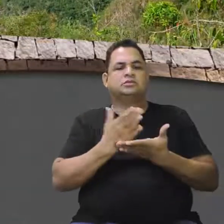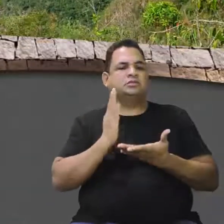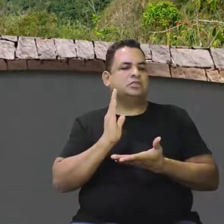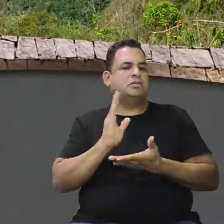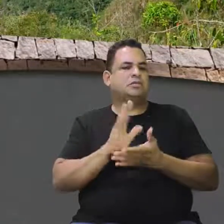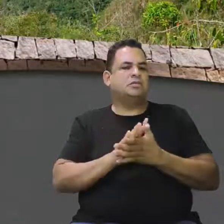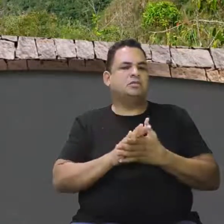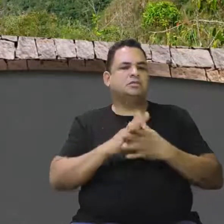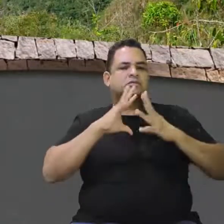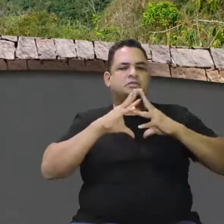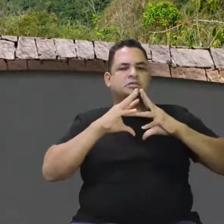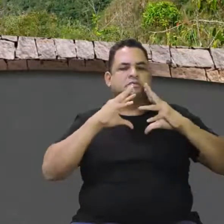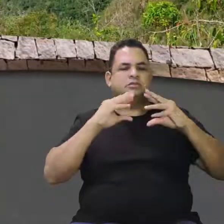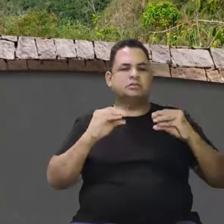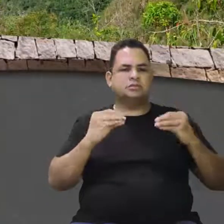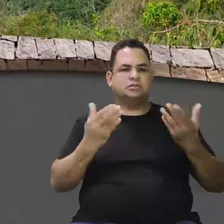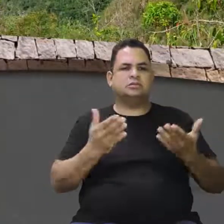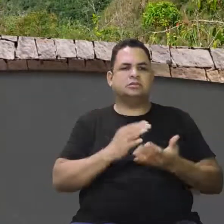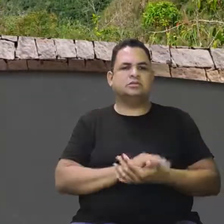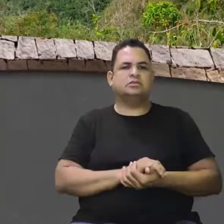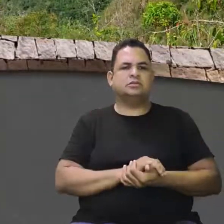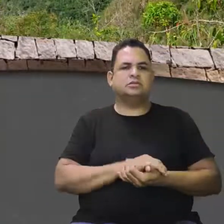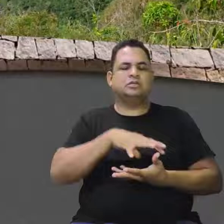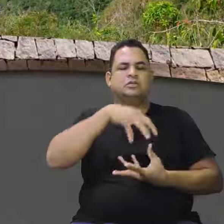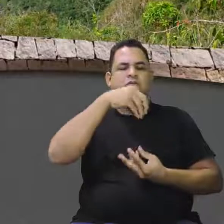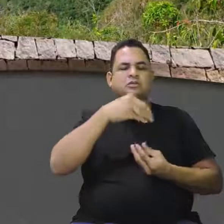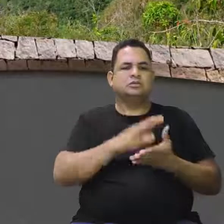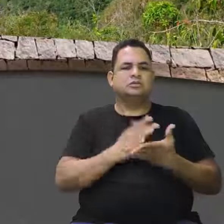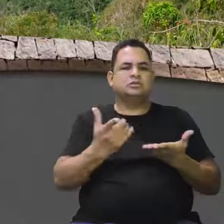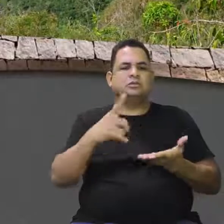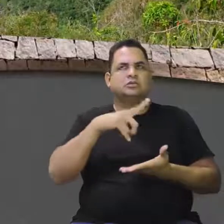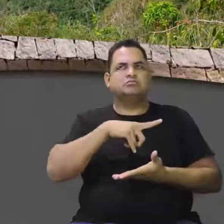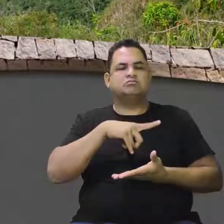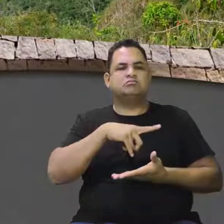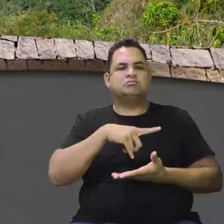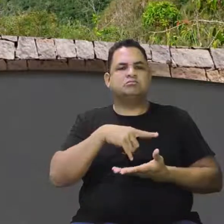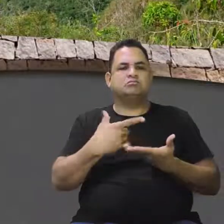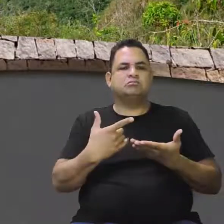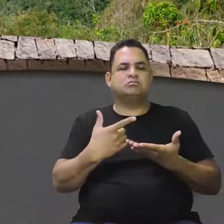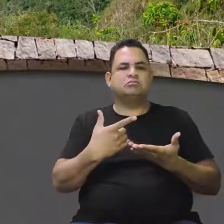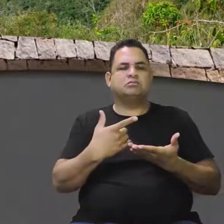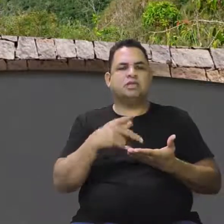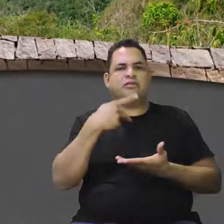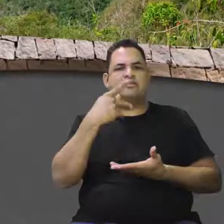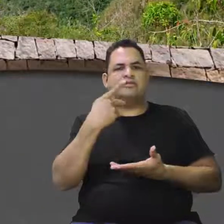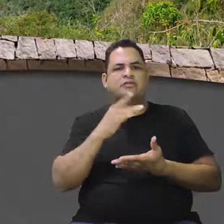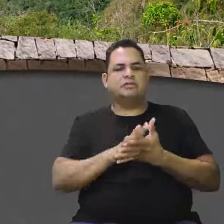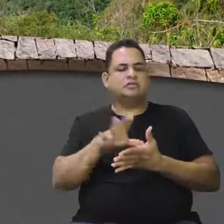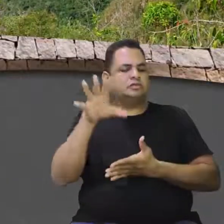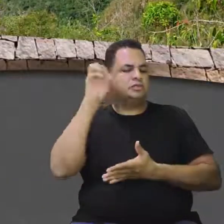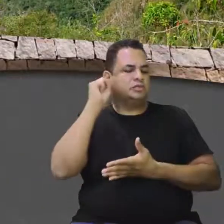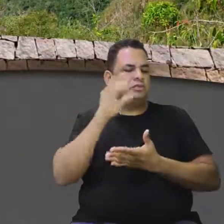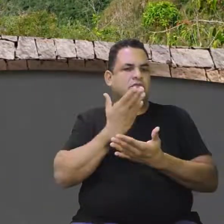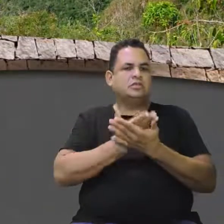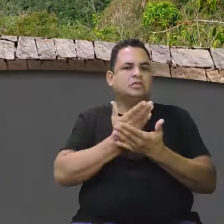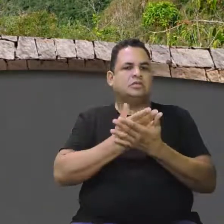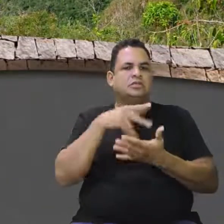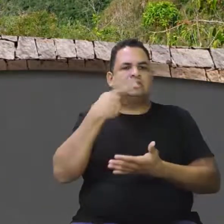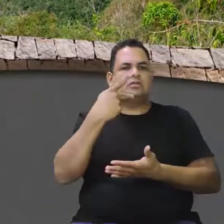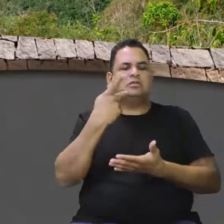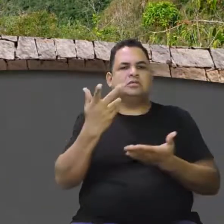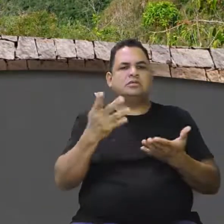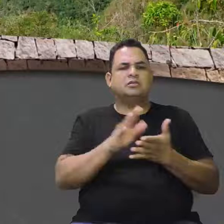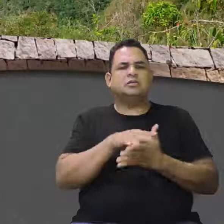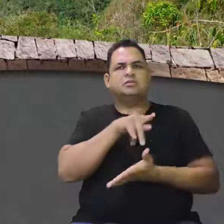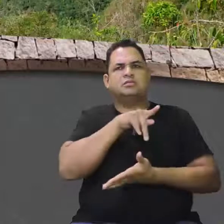idosos. 15 a 59 anos. Então, de repente, você pode até falar, tá escutando essa aula, assistindo essa aula e falar de